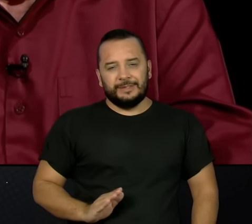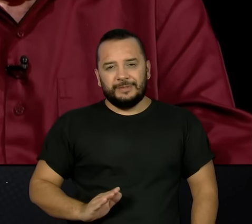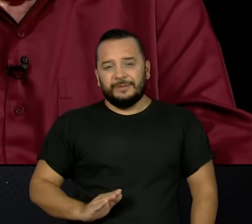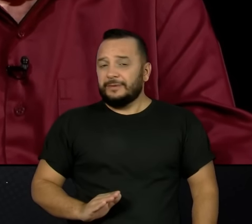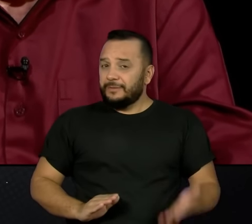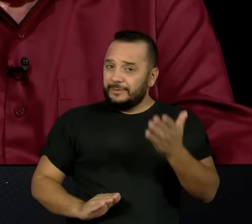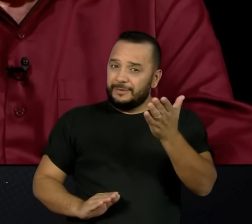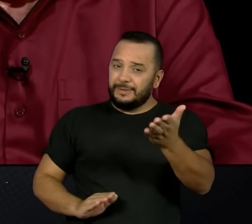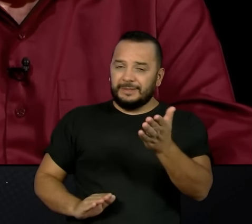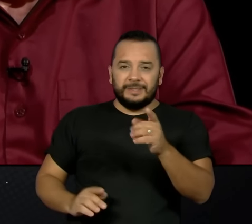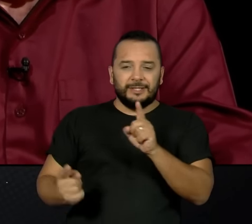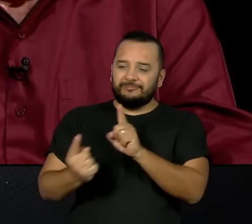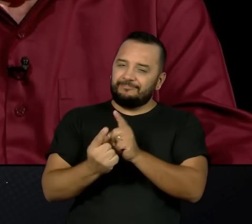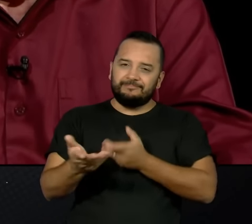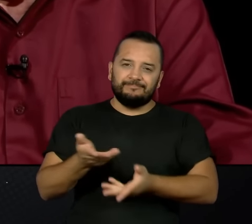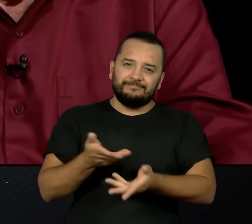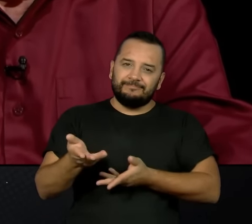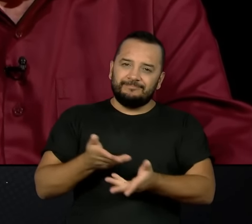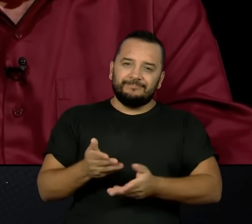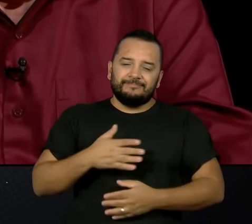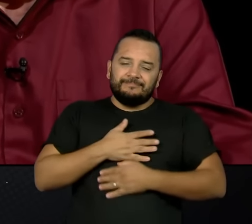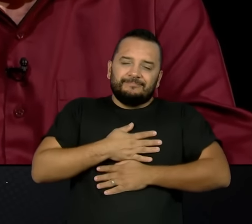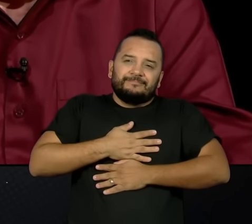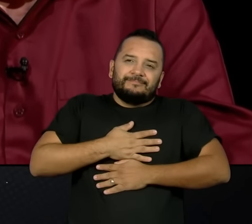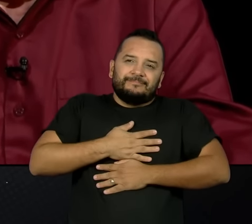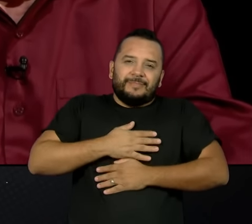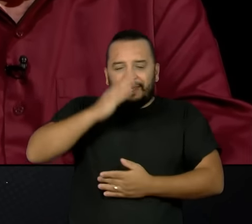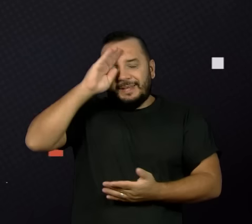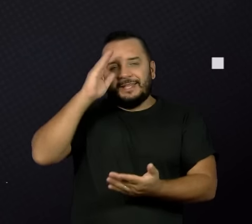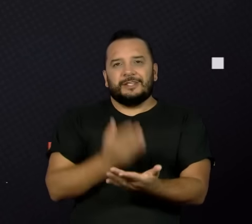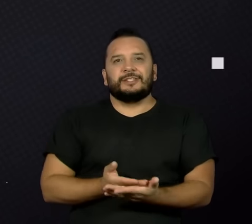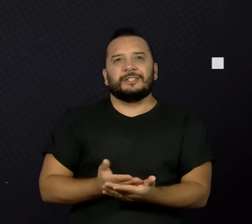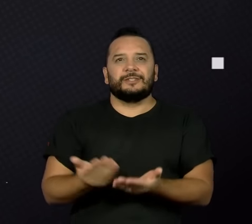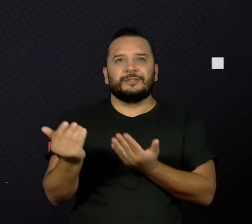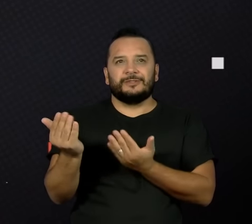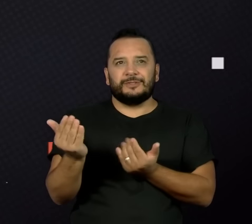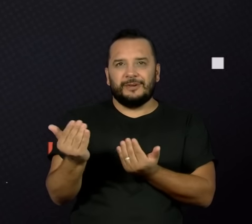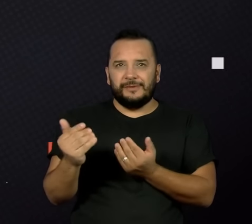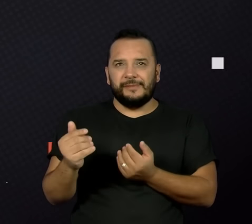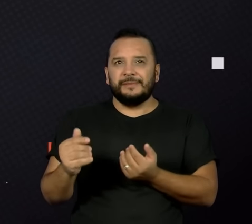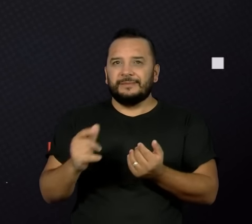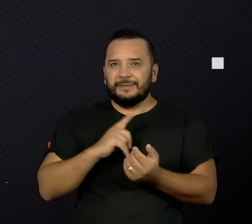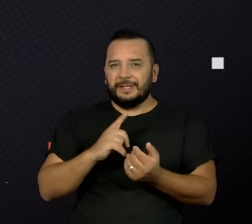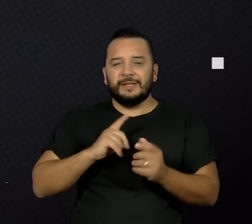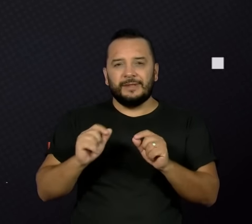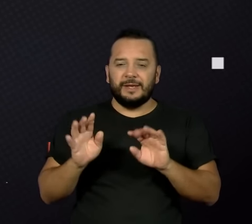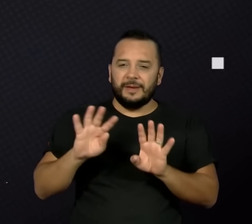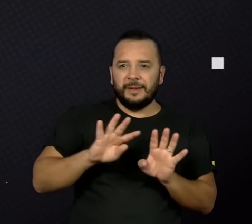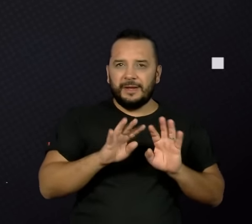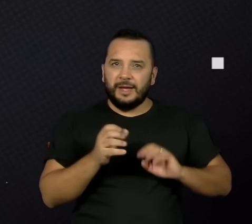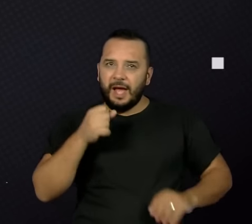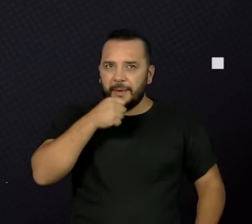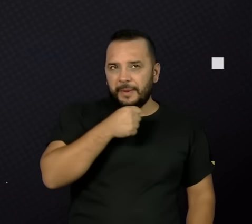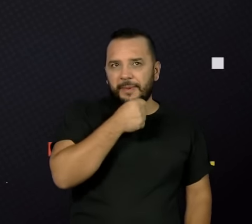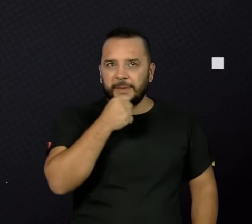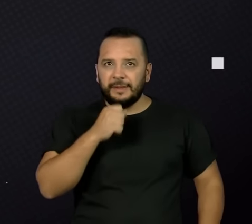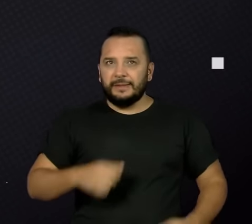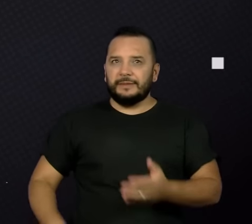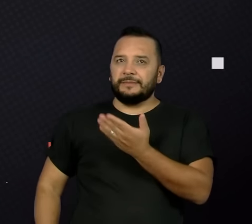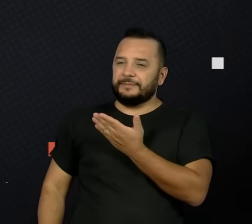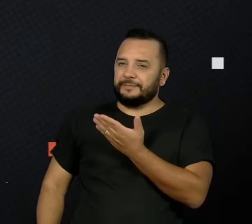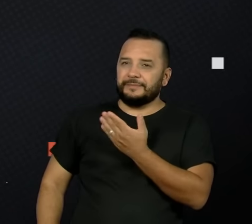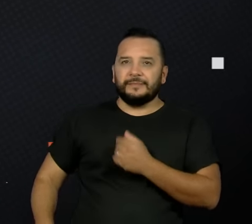tão acessível, tão querida, que acredita na moçada. O Mistério de Feiurinha musical, que aconteceu